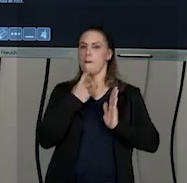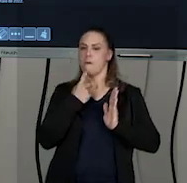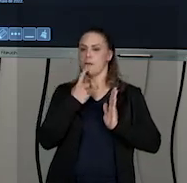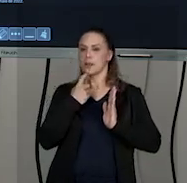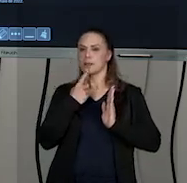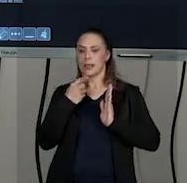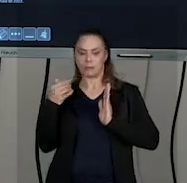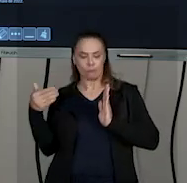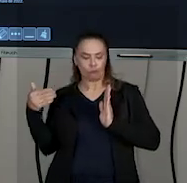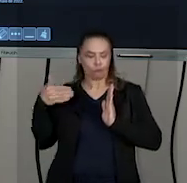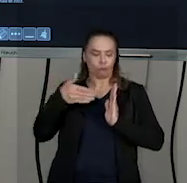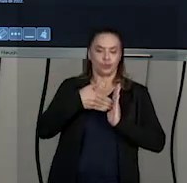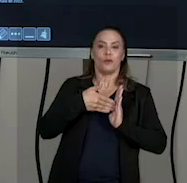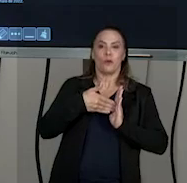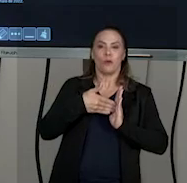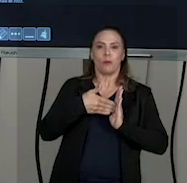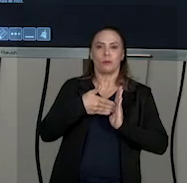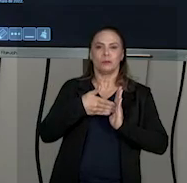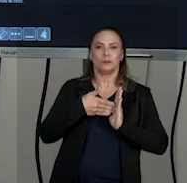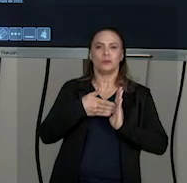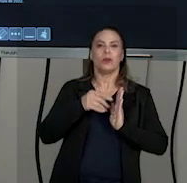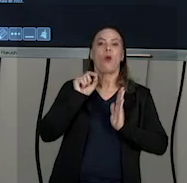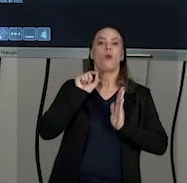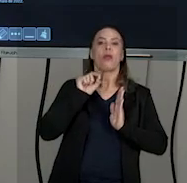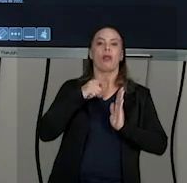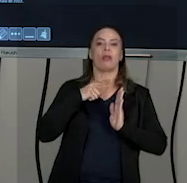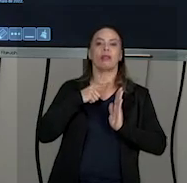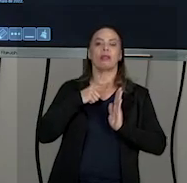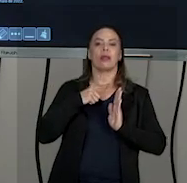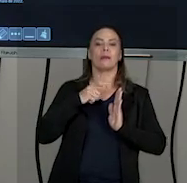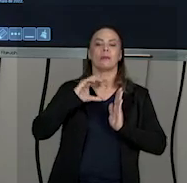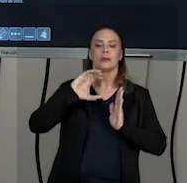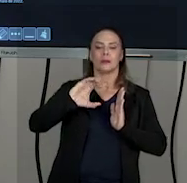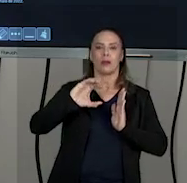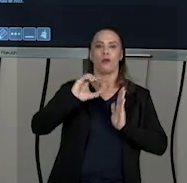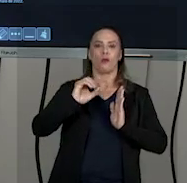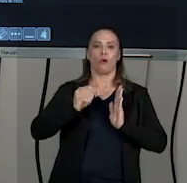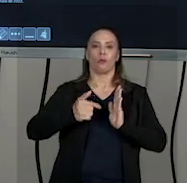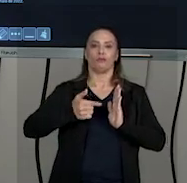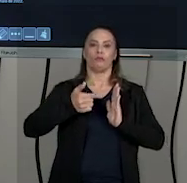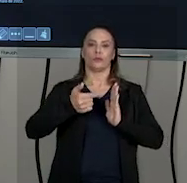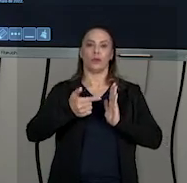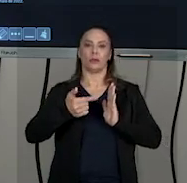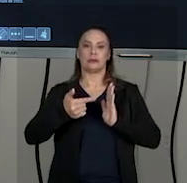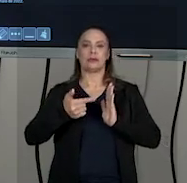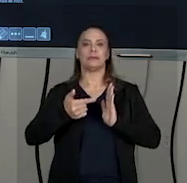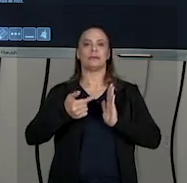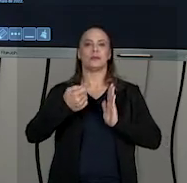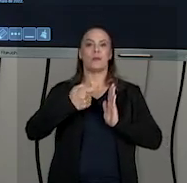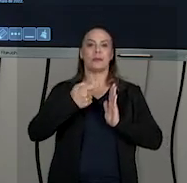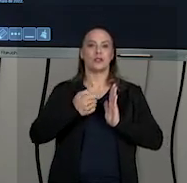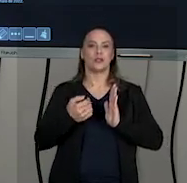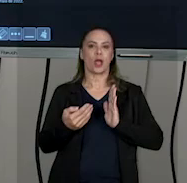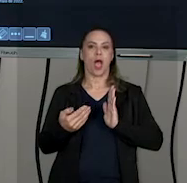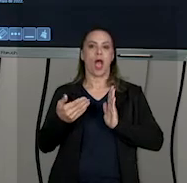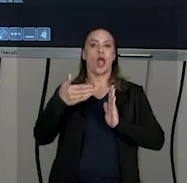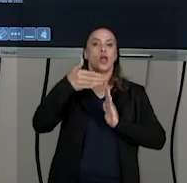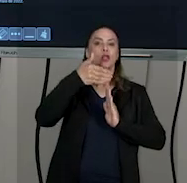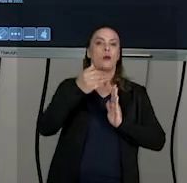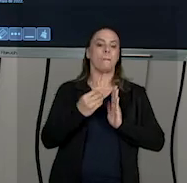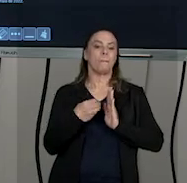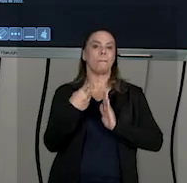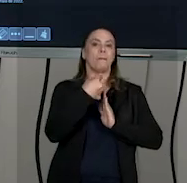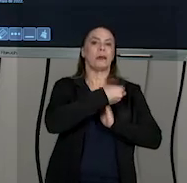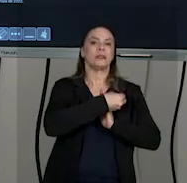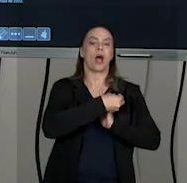quê? Porque ele já circulou por todo o meu corpo. Chegou aqui, eu preciso levar ele para onde? Lá para o pulmão, para